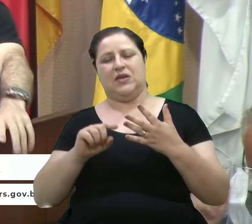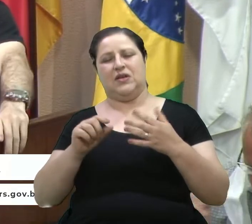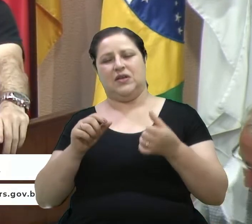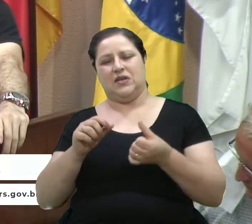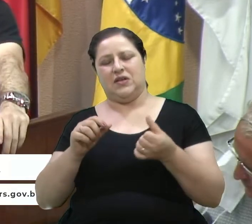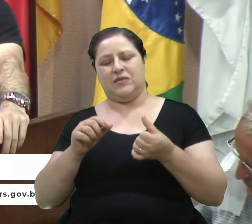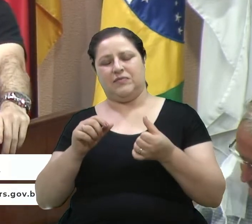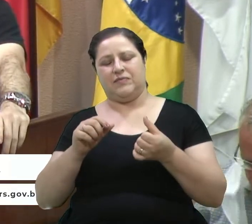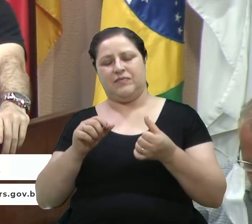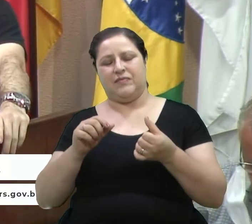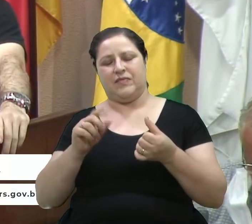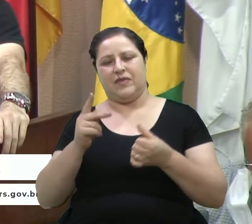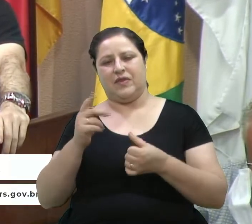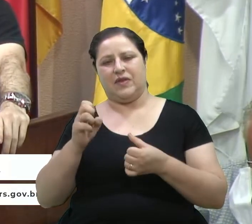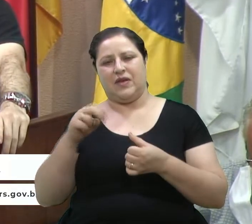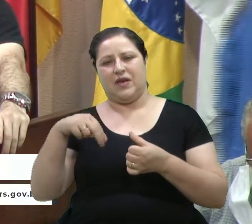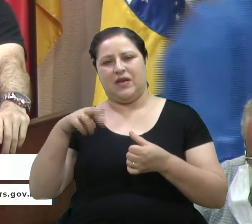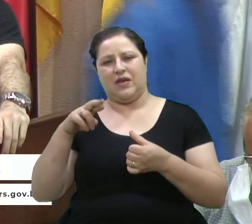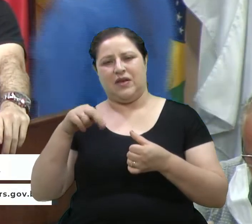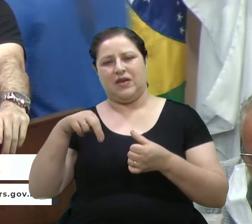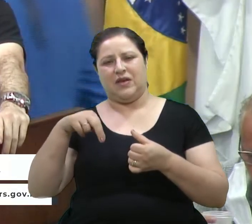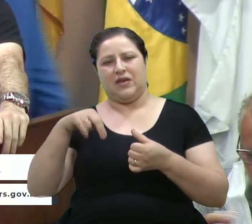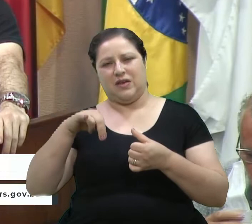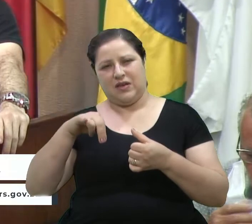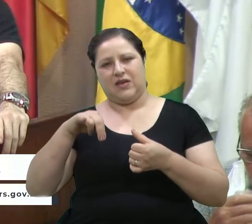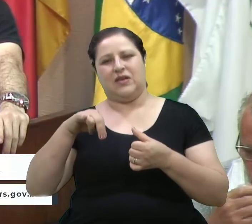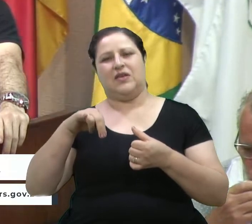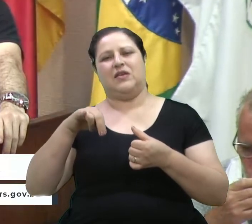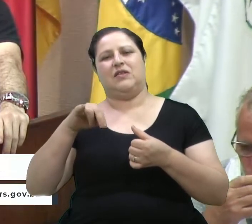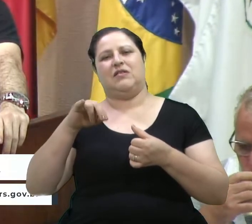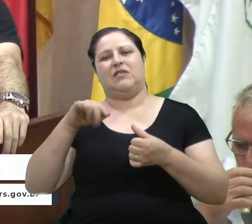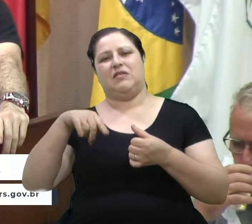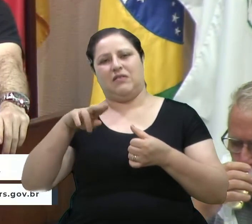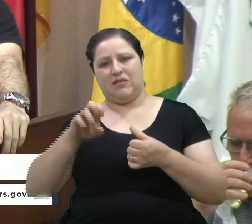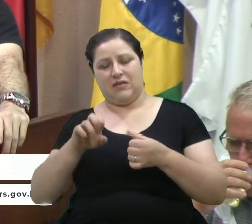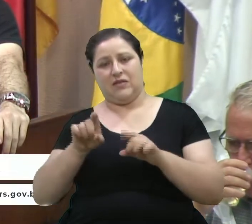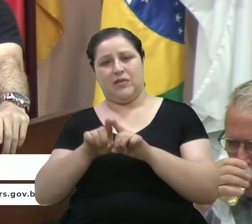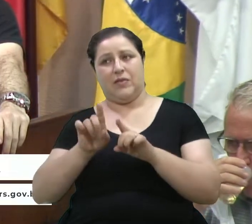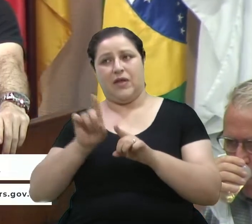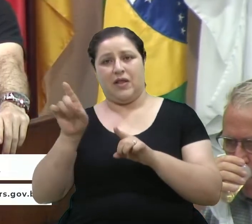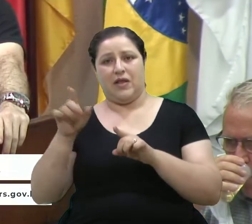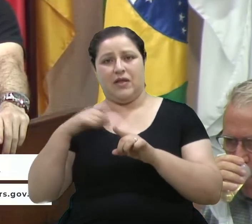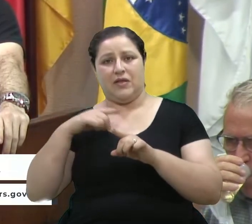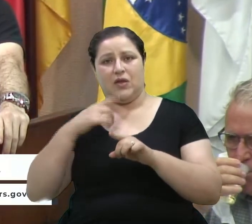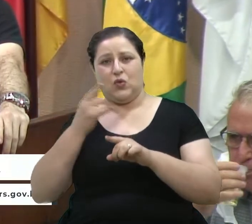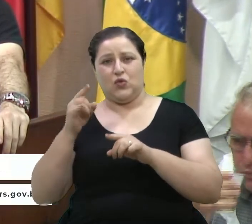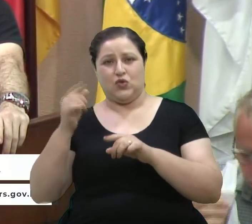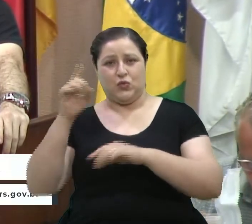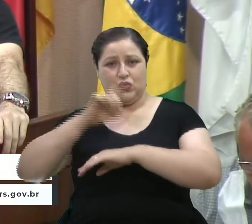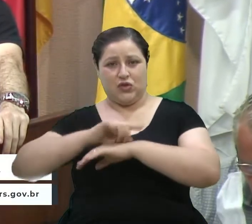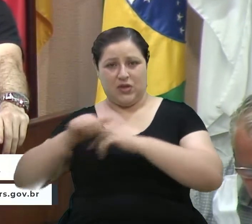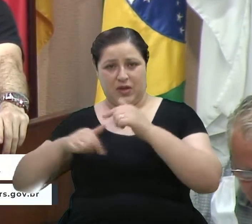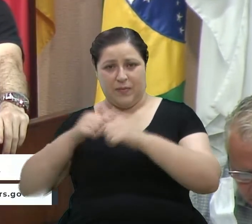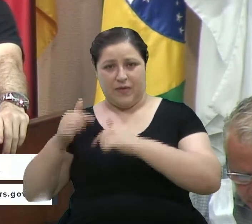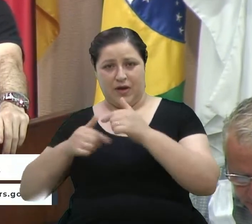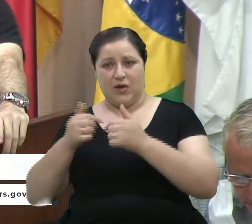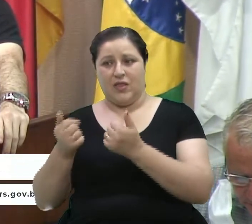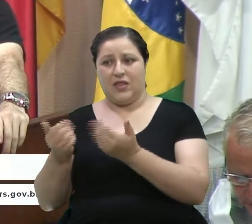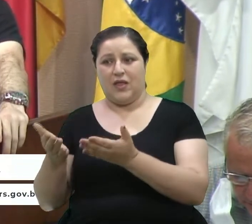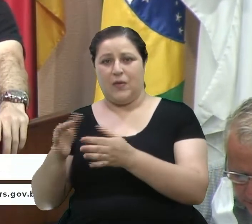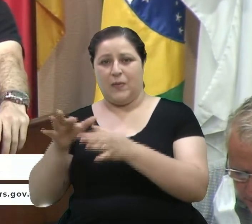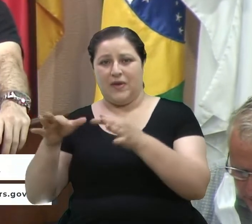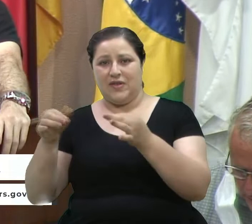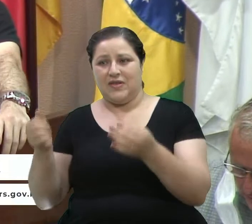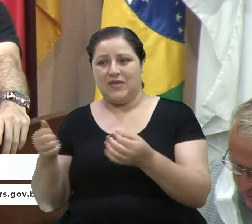de brinquedos para crianças carentes lá. Foi o último dia de serviço deles ali, onde estavam com uma patrulha dando